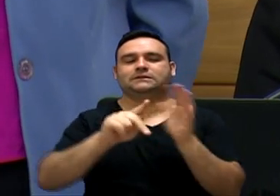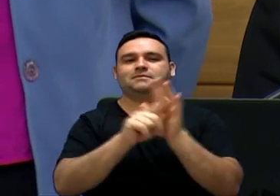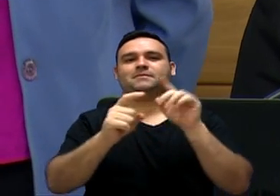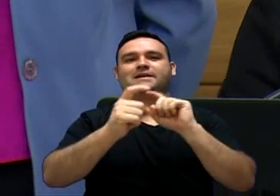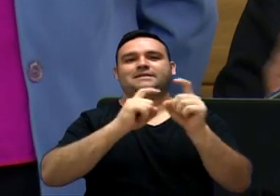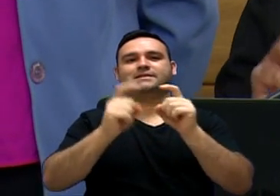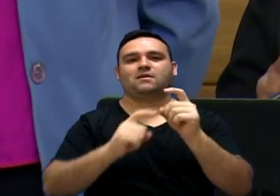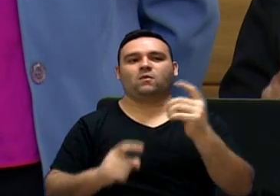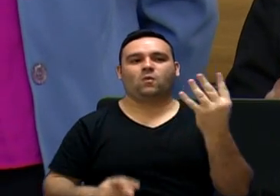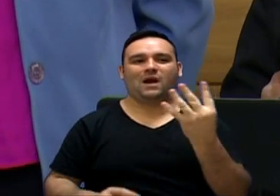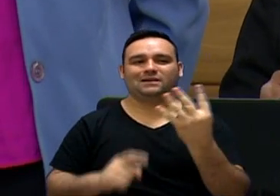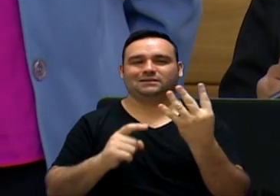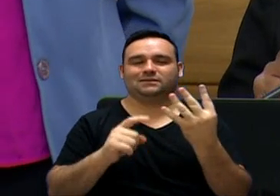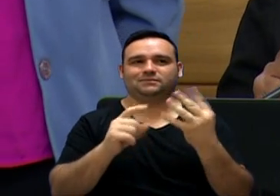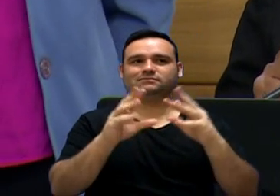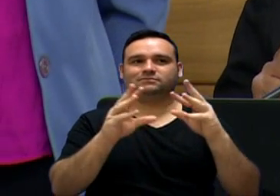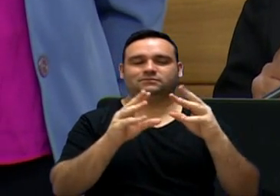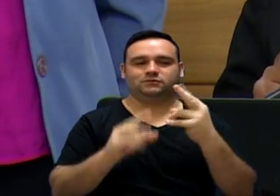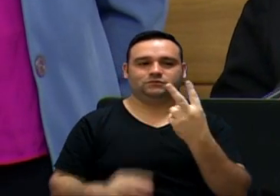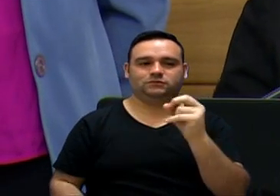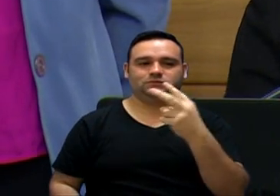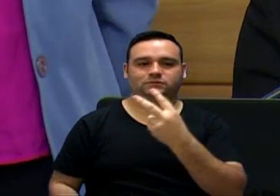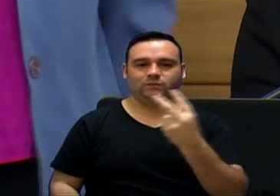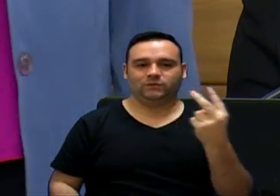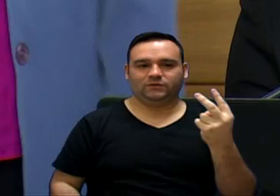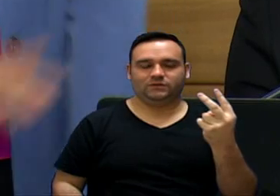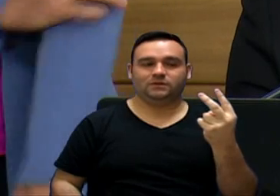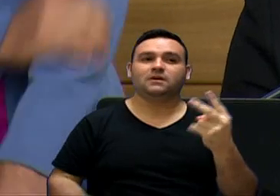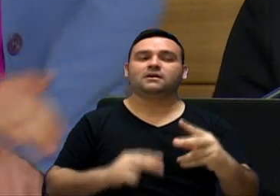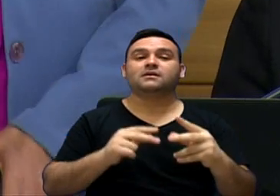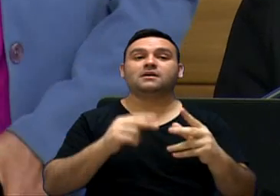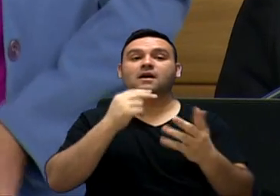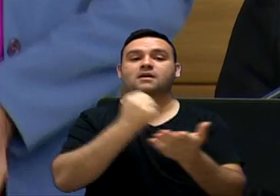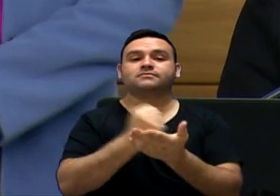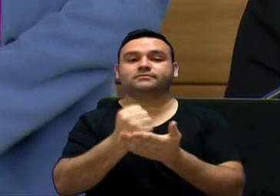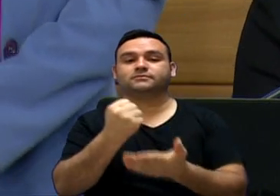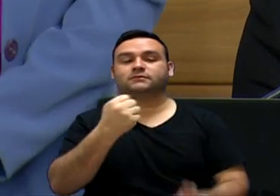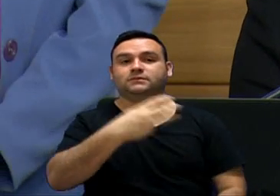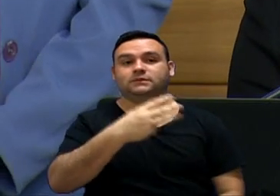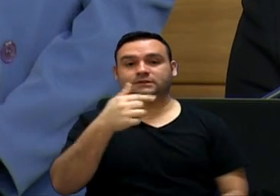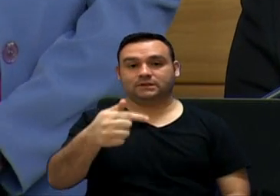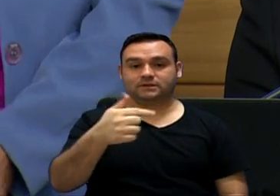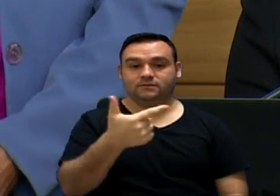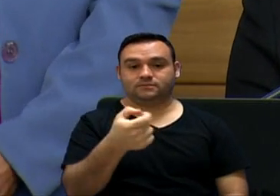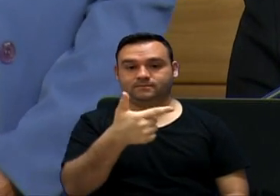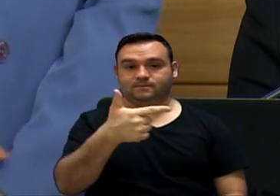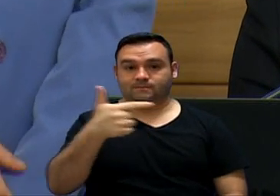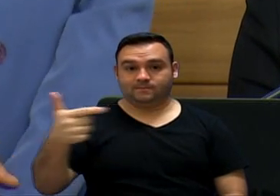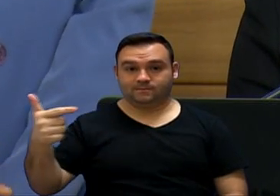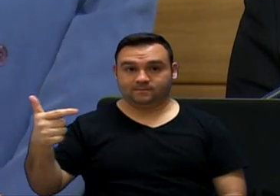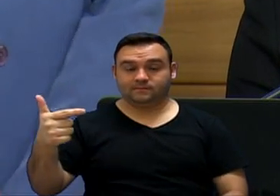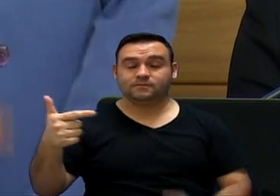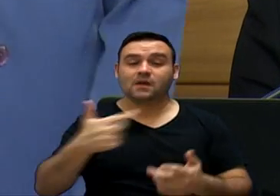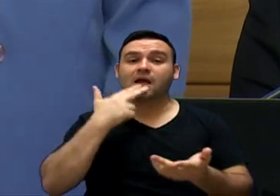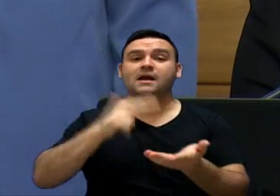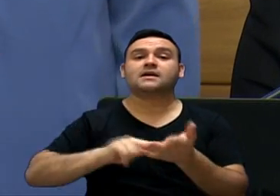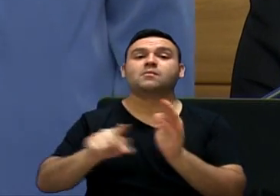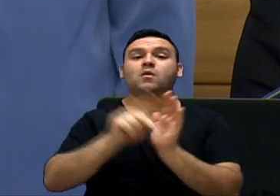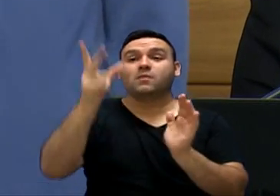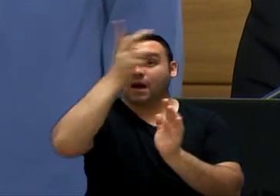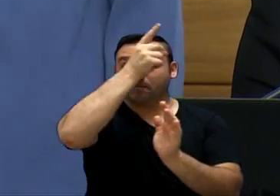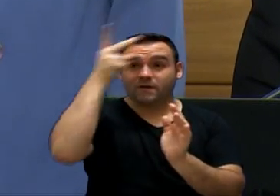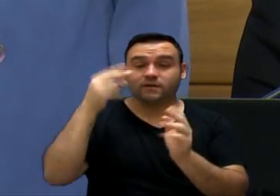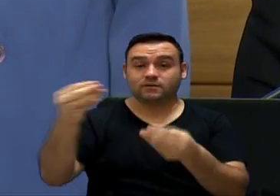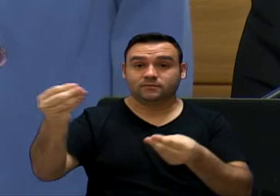da 4ª sessão ordinária 2022. Protocolo número 37/2022, ofício da